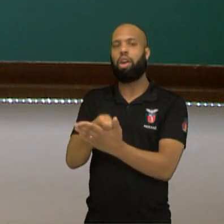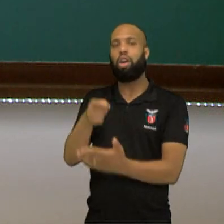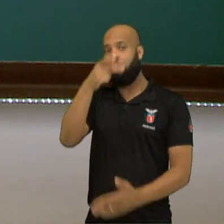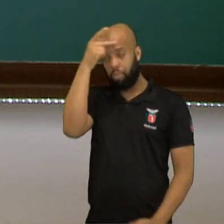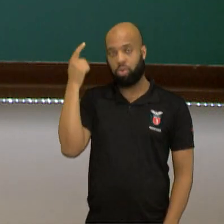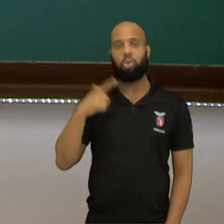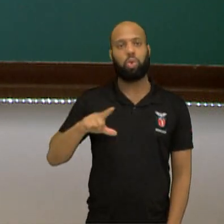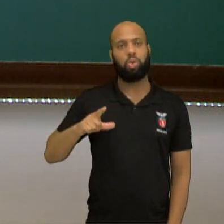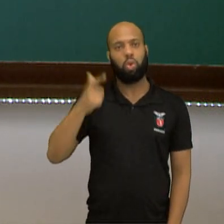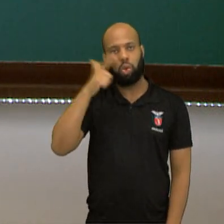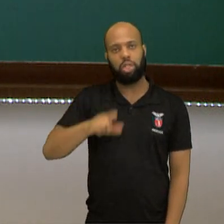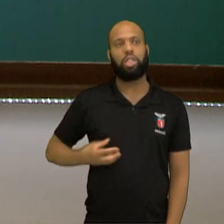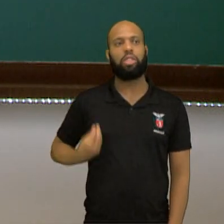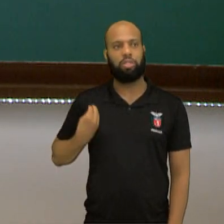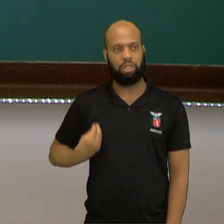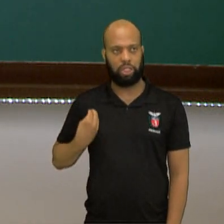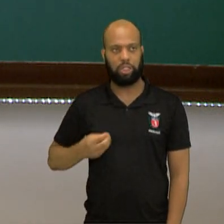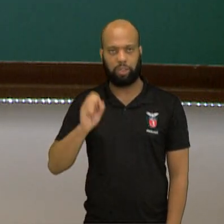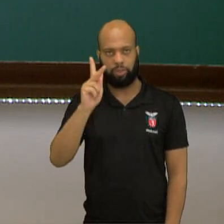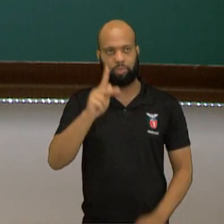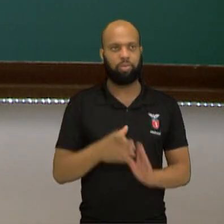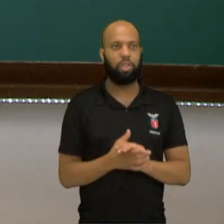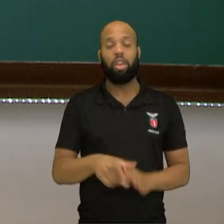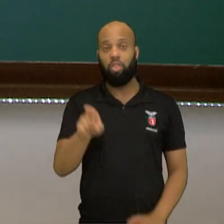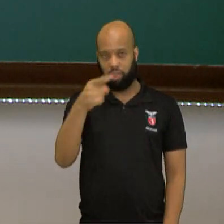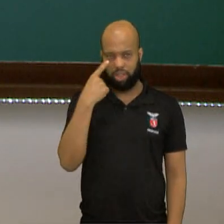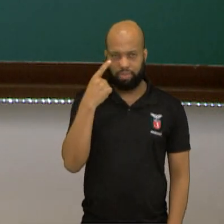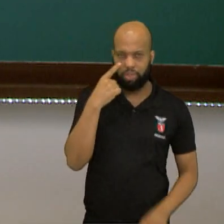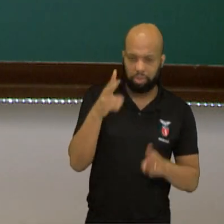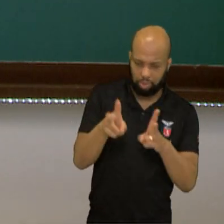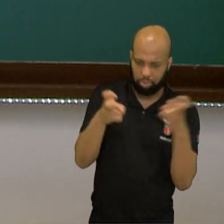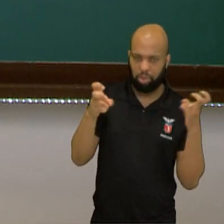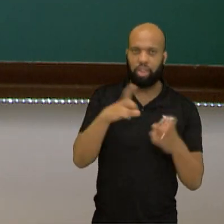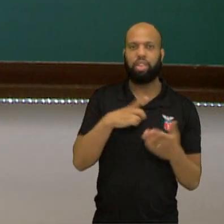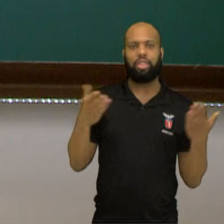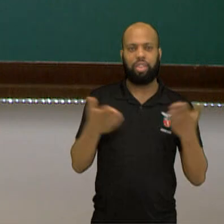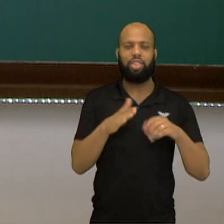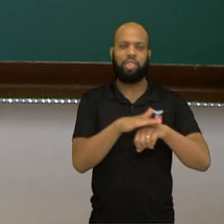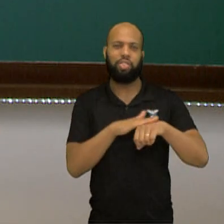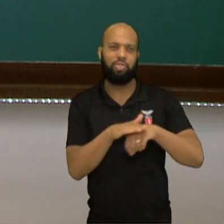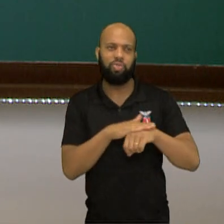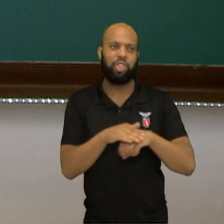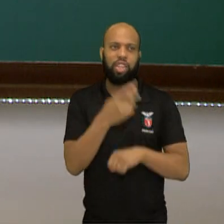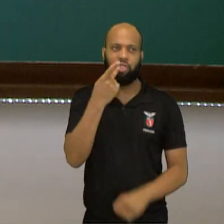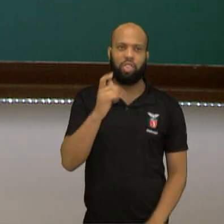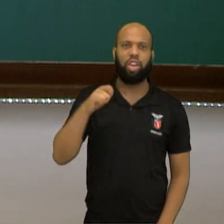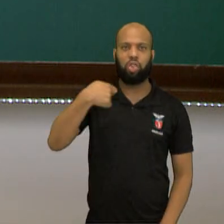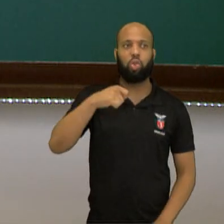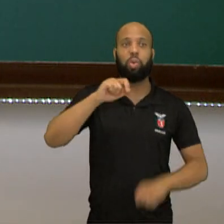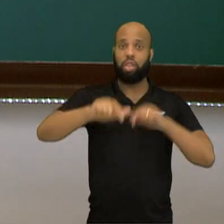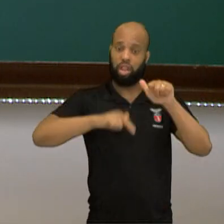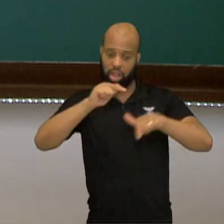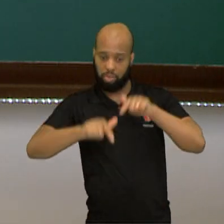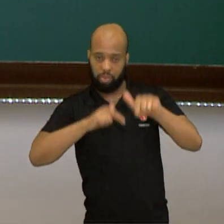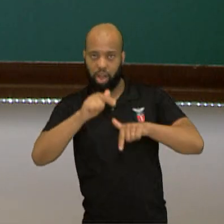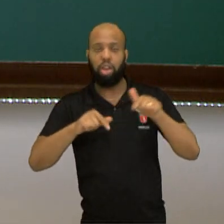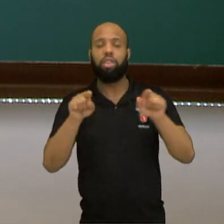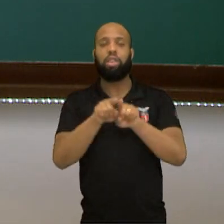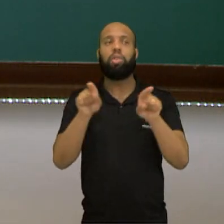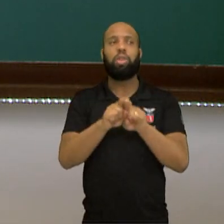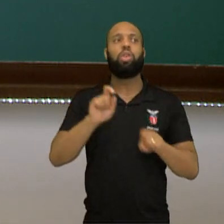de sobrevivência. Reparou? Por essas últimas conversas, vamos falar sobre trabalho e